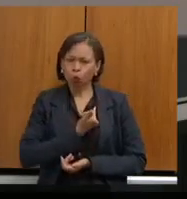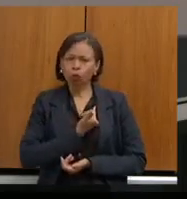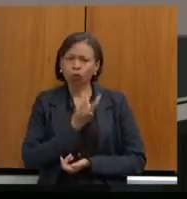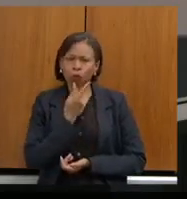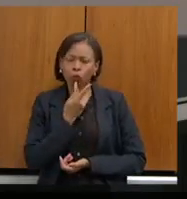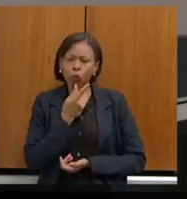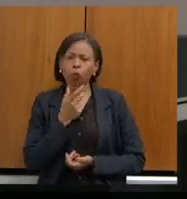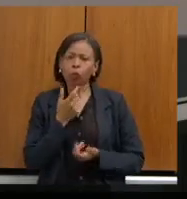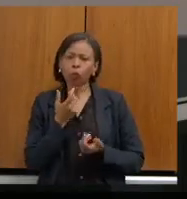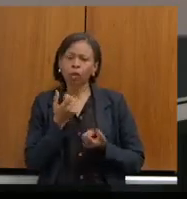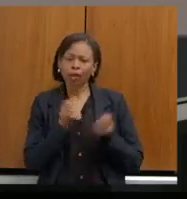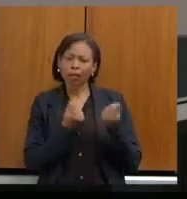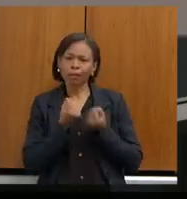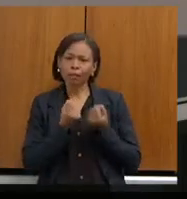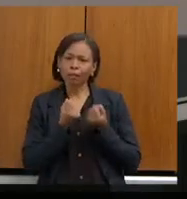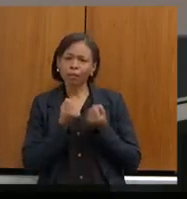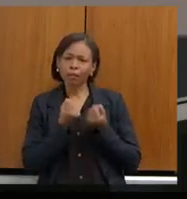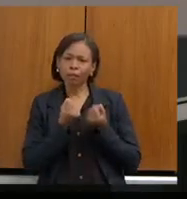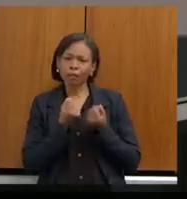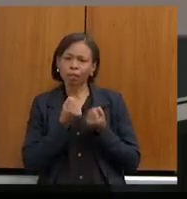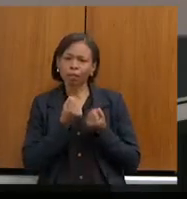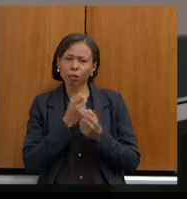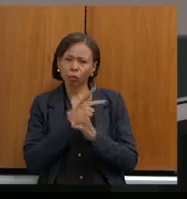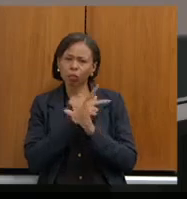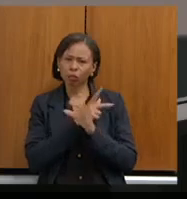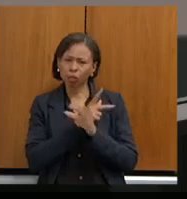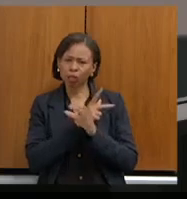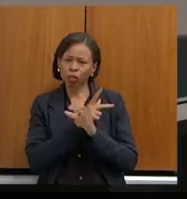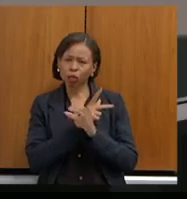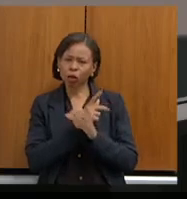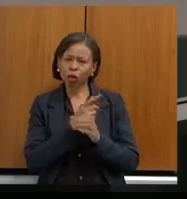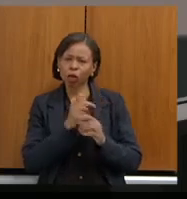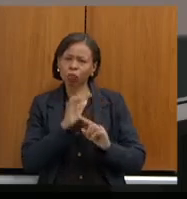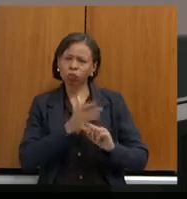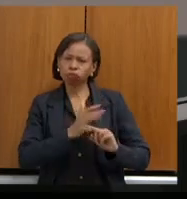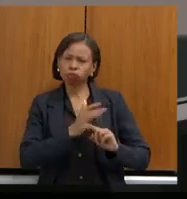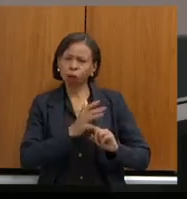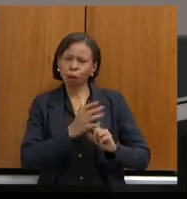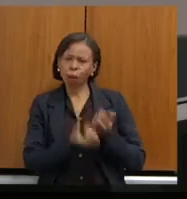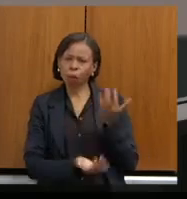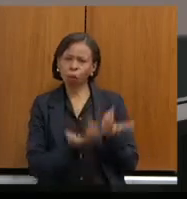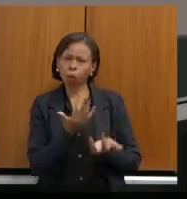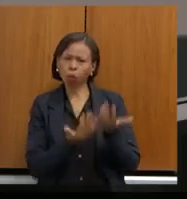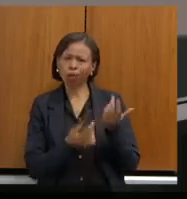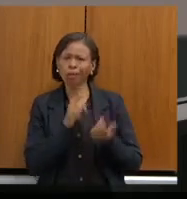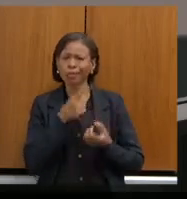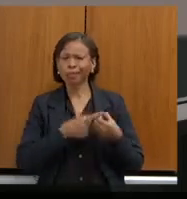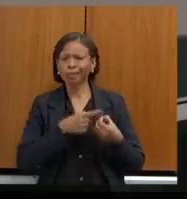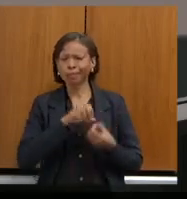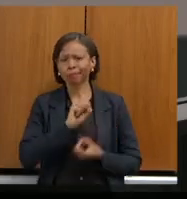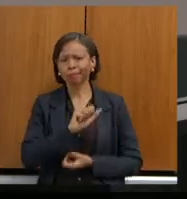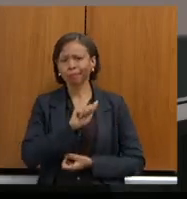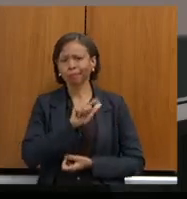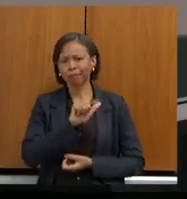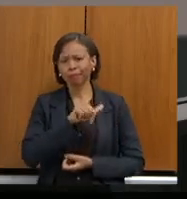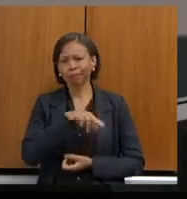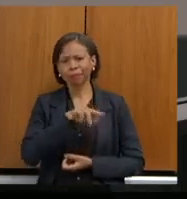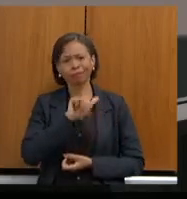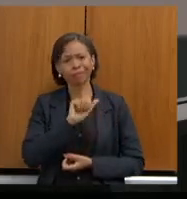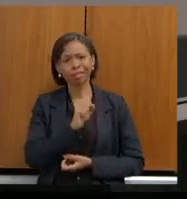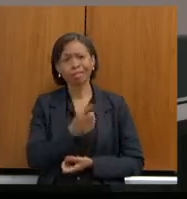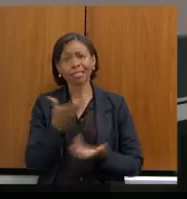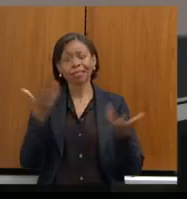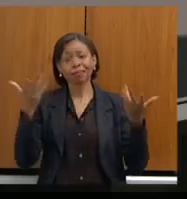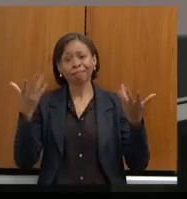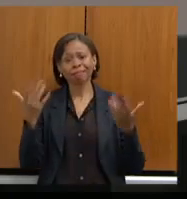e acabou dando um curto-circuito e pegou fogo lá em Sale é difícil a gente luta tampa ter ainda bem esses